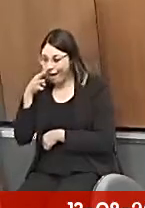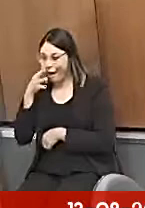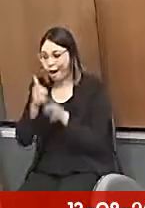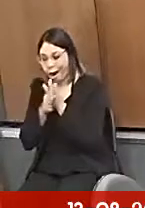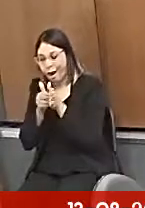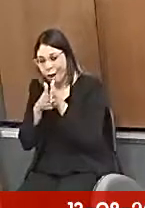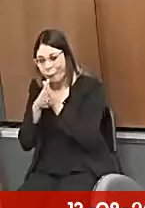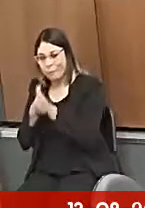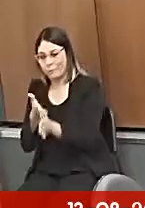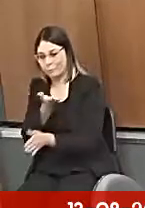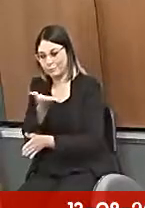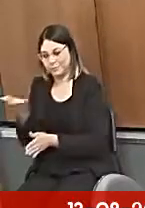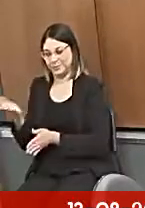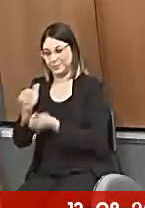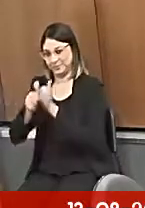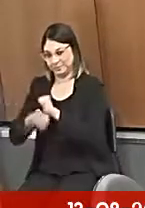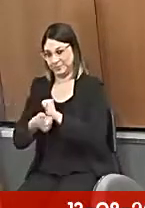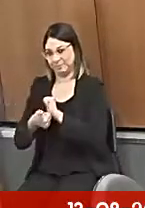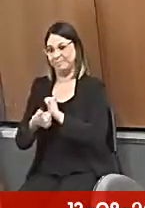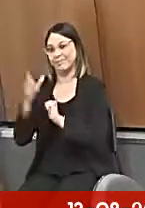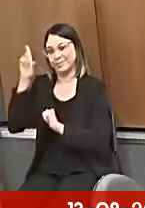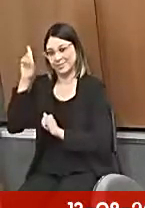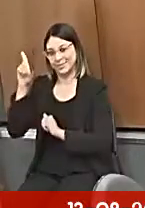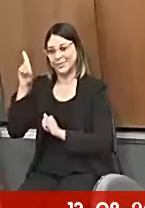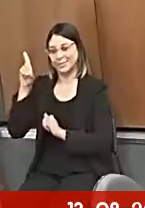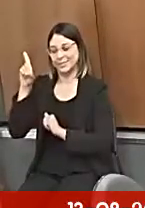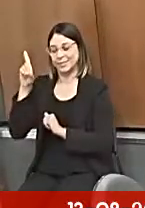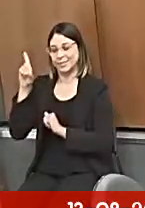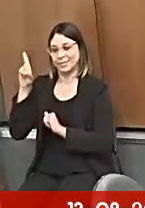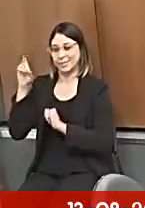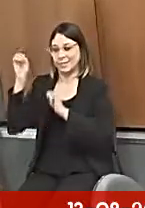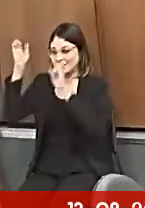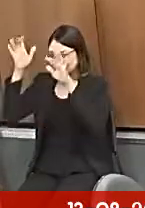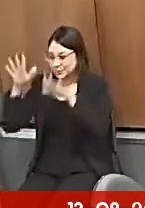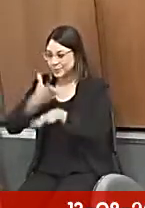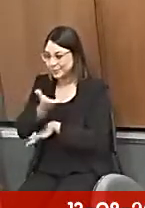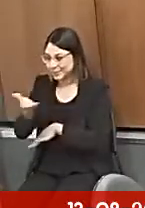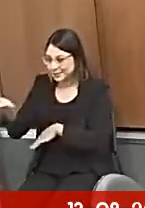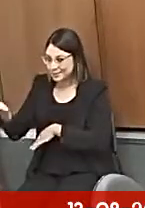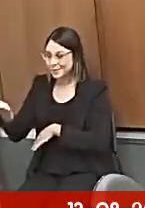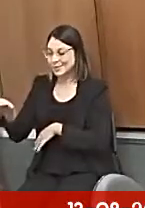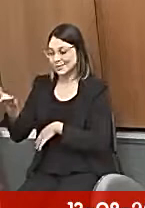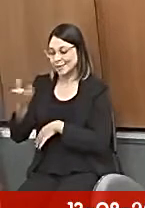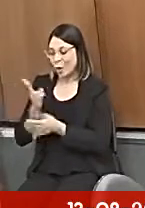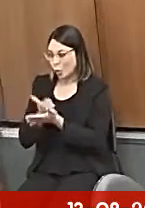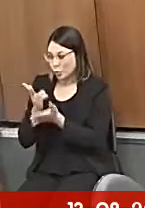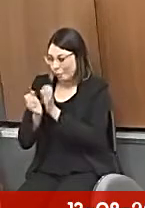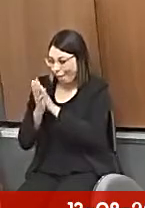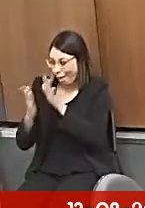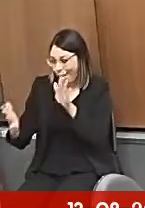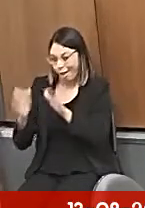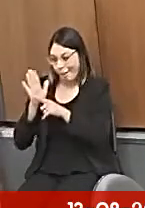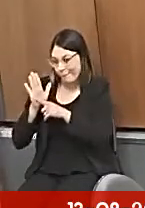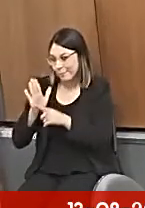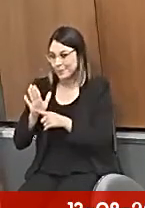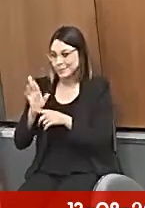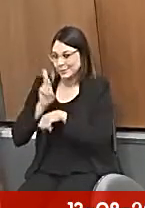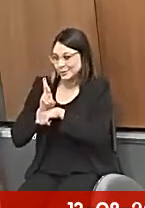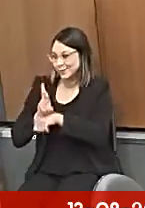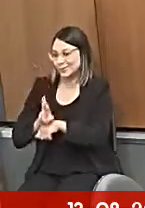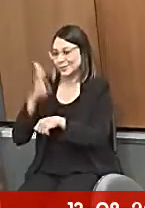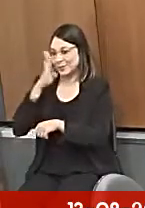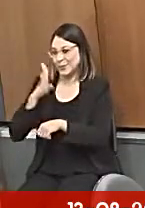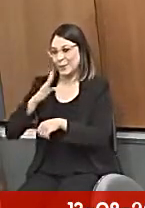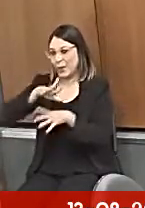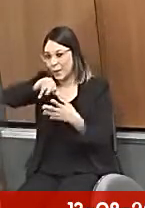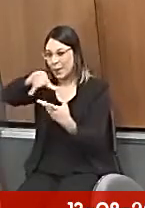esses atletas espetaculares que deus ilumine vocês continuem brilhando representando o brasil e mundo afora